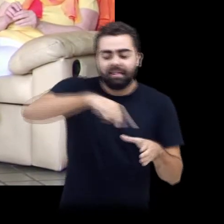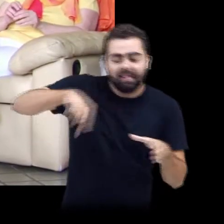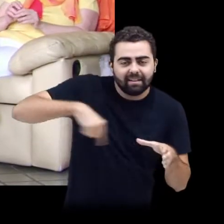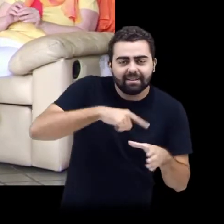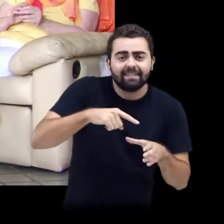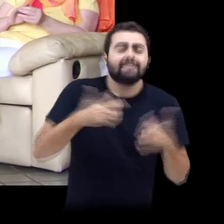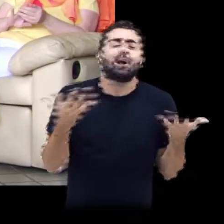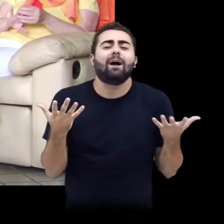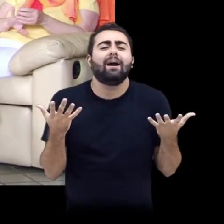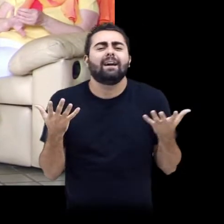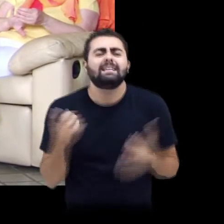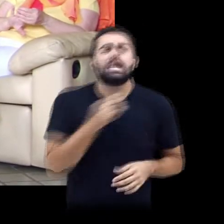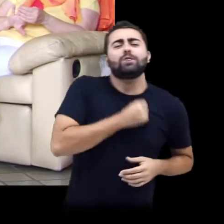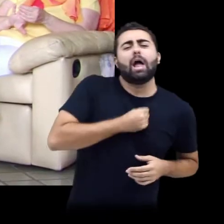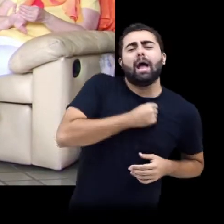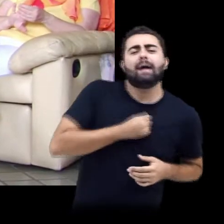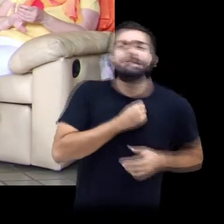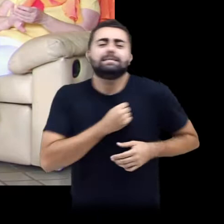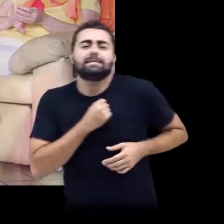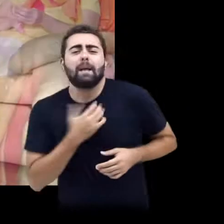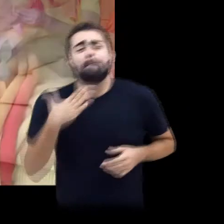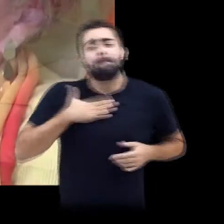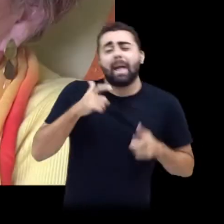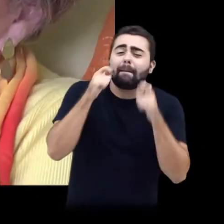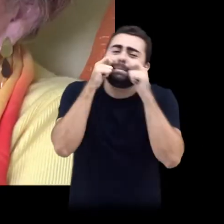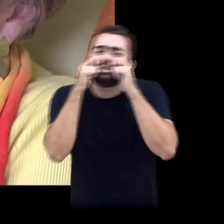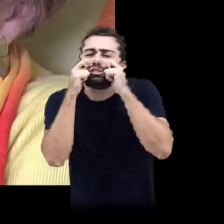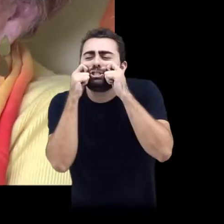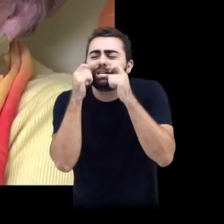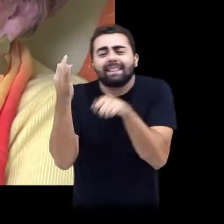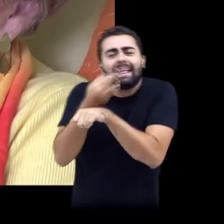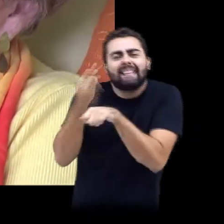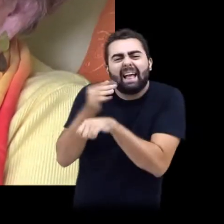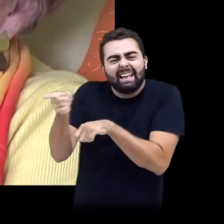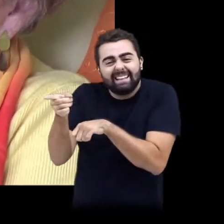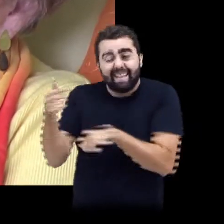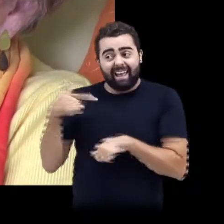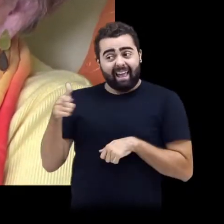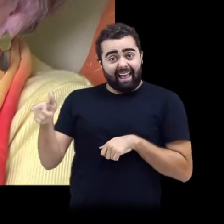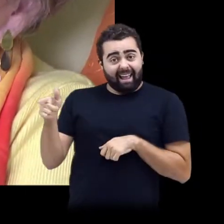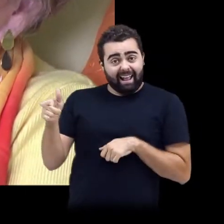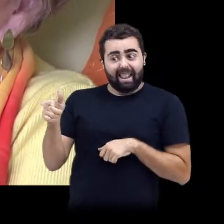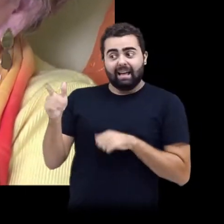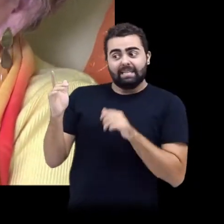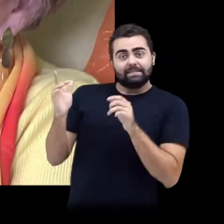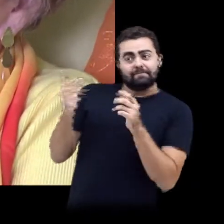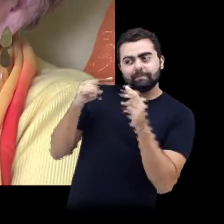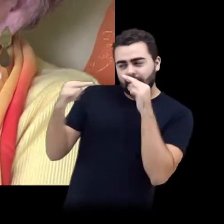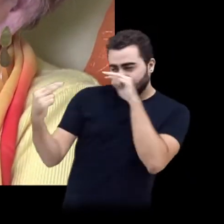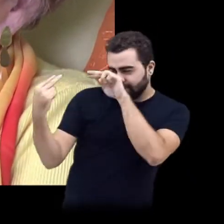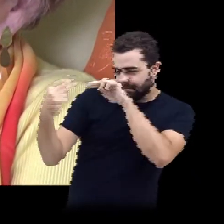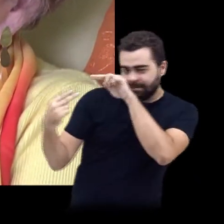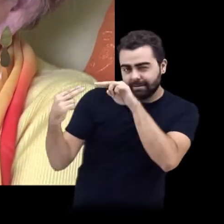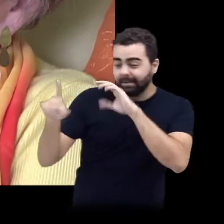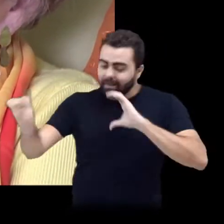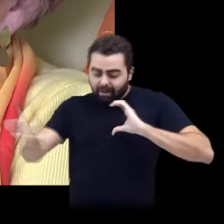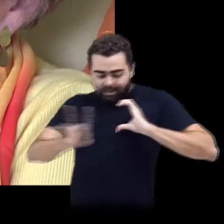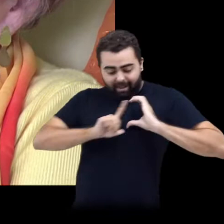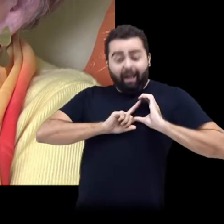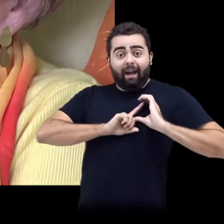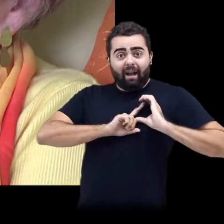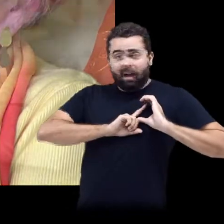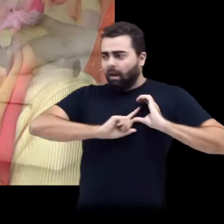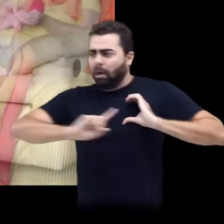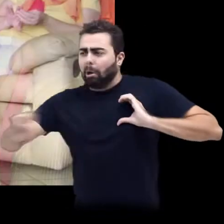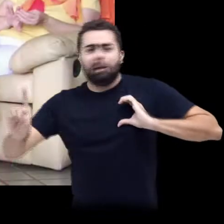Saudade, bichinha danada, que me fez morada e não quer se mudar. Tem gosto de